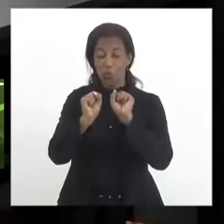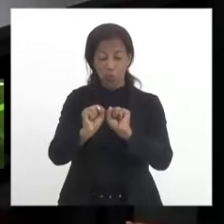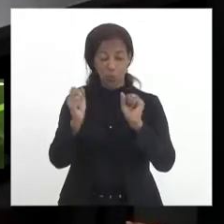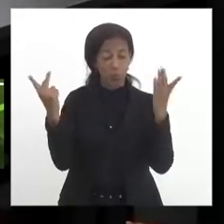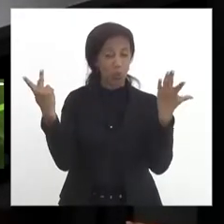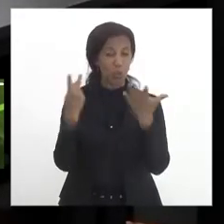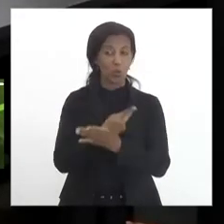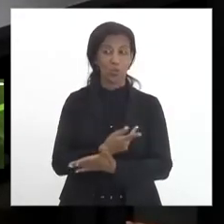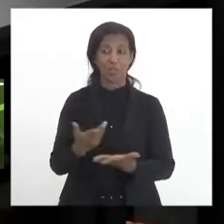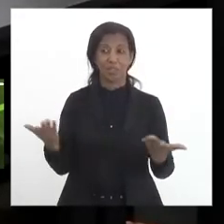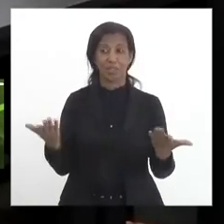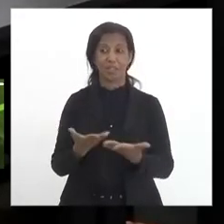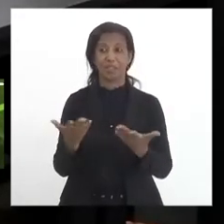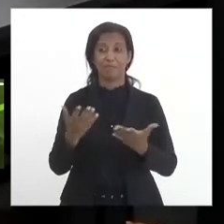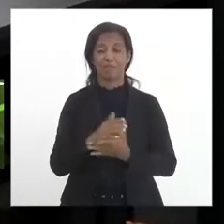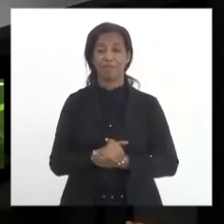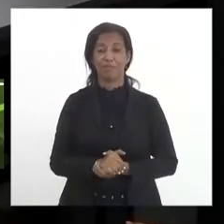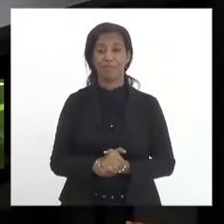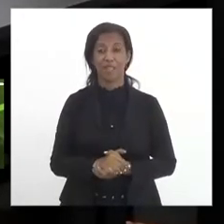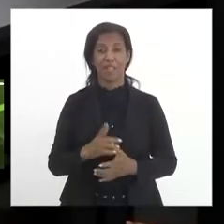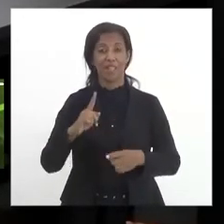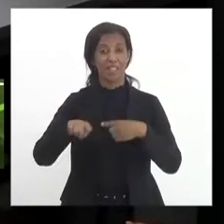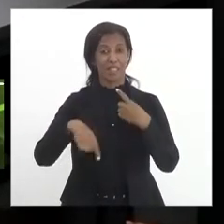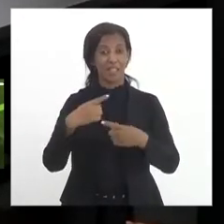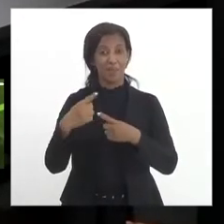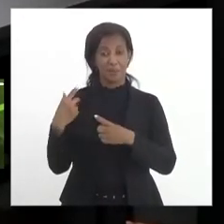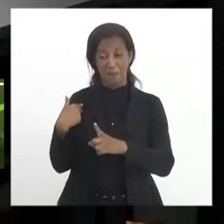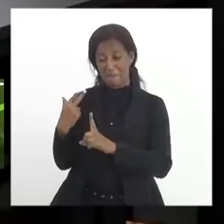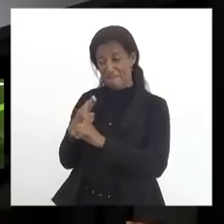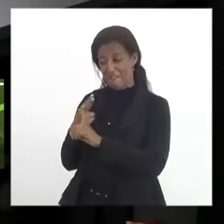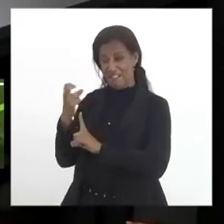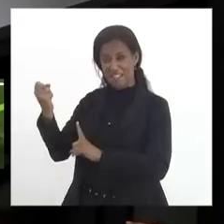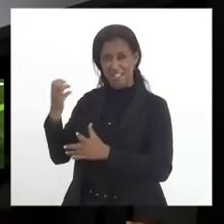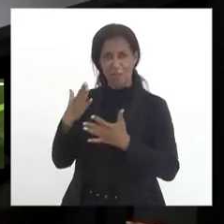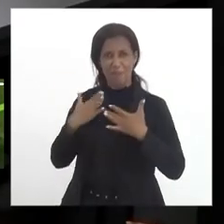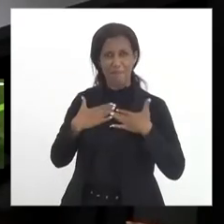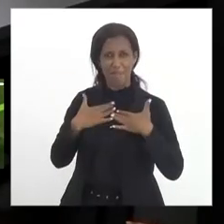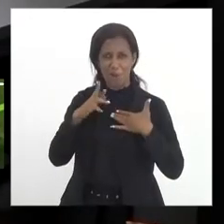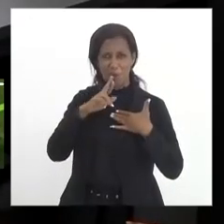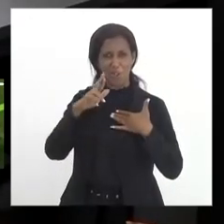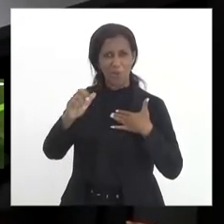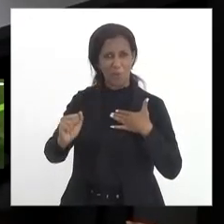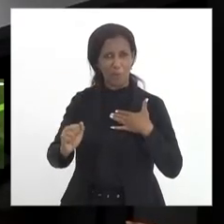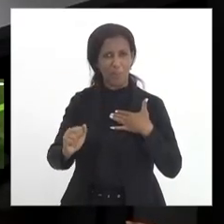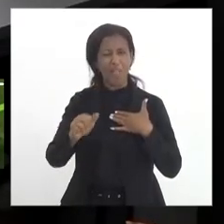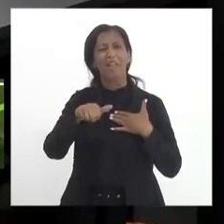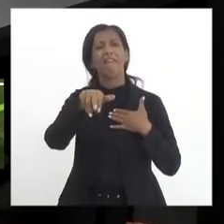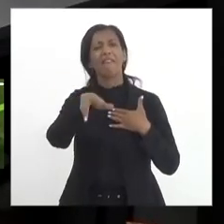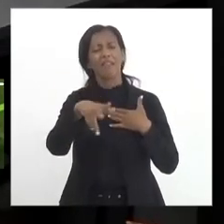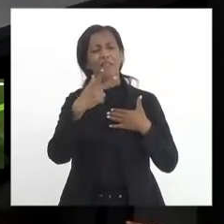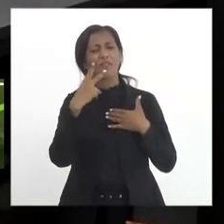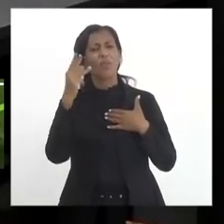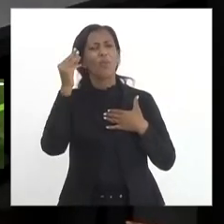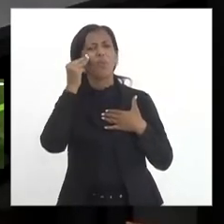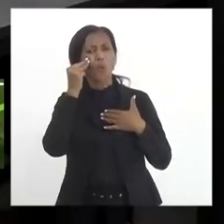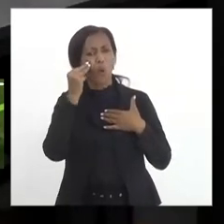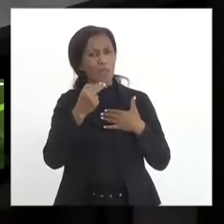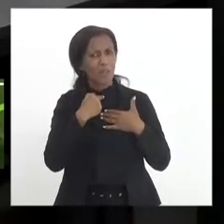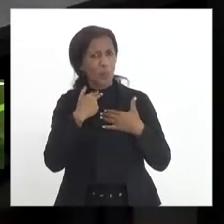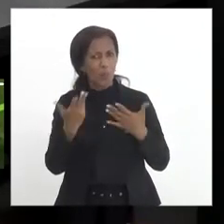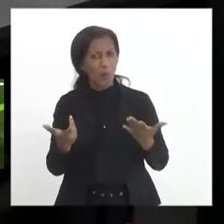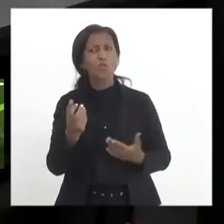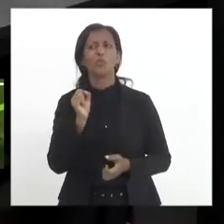Paulo. Depois que o Rodrigo Amorim me venceu na divergência, quem diria que Mônica não podia pedir pelo deputado Márcio